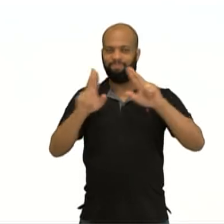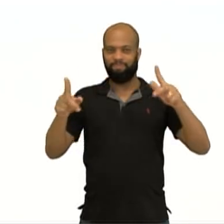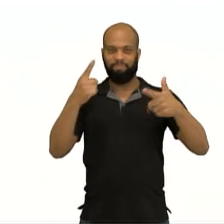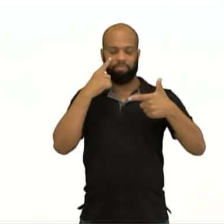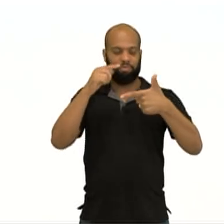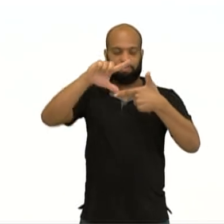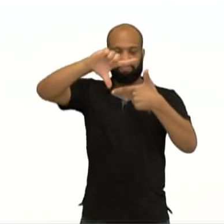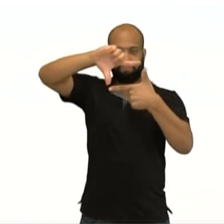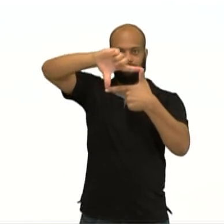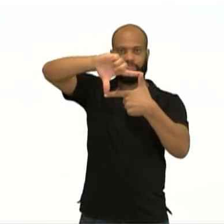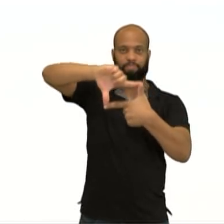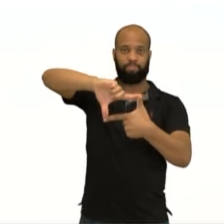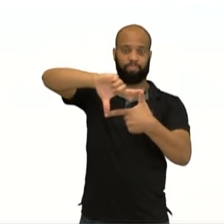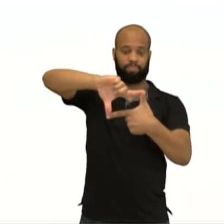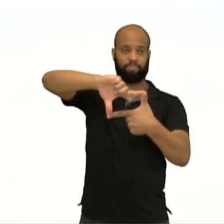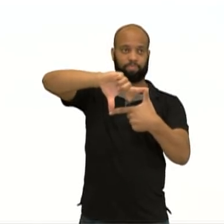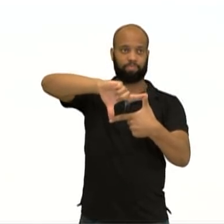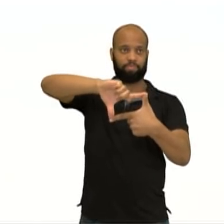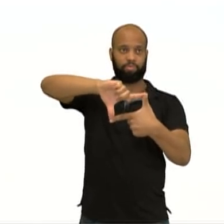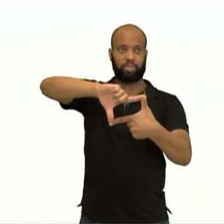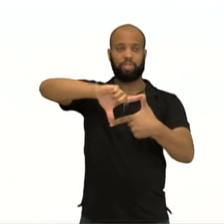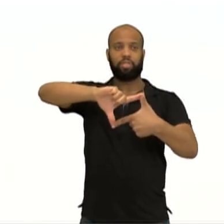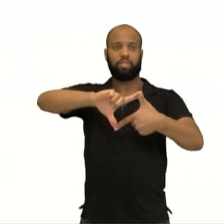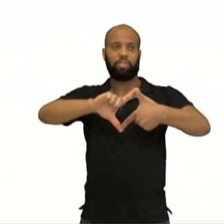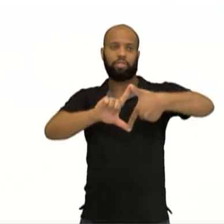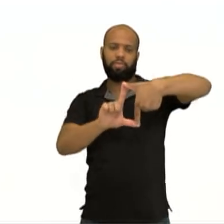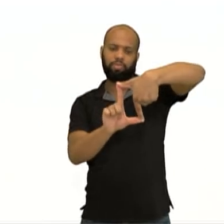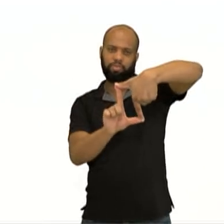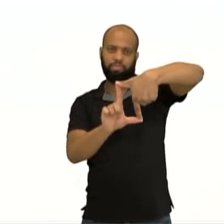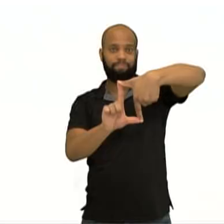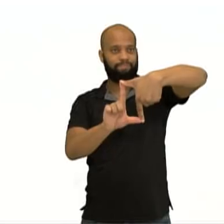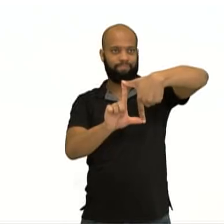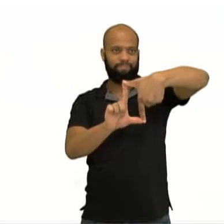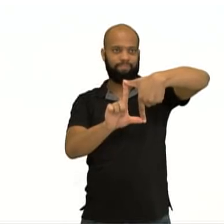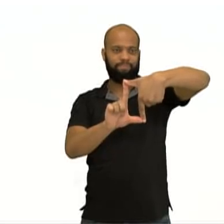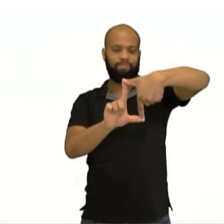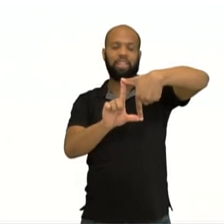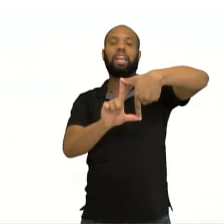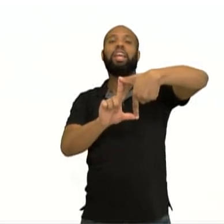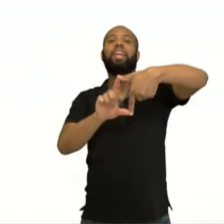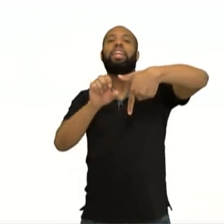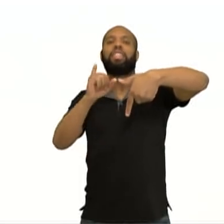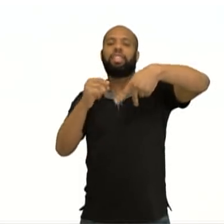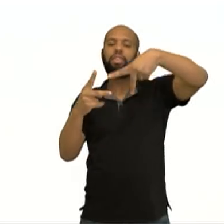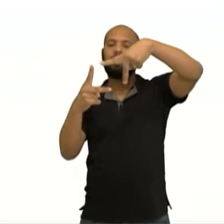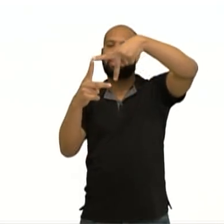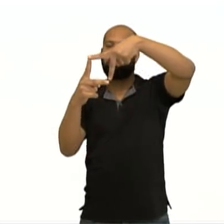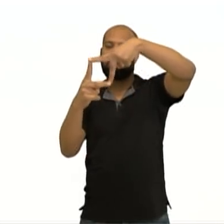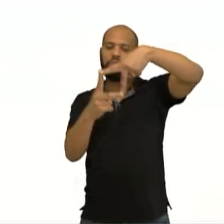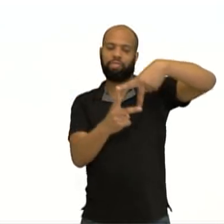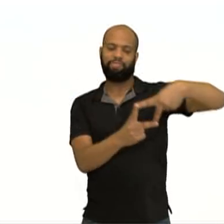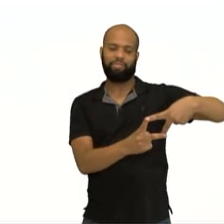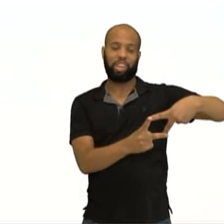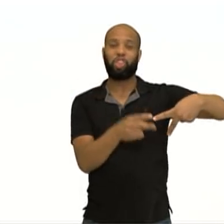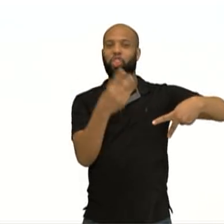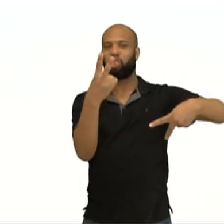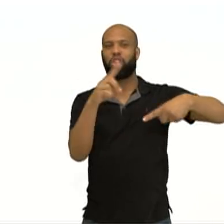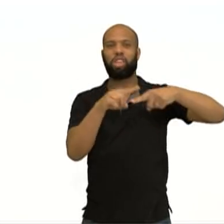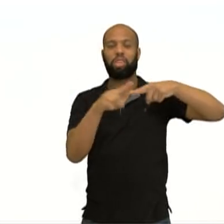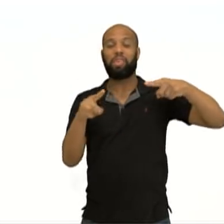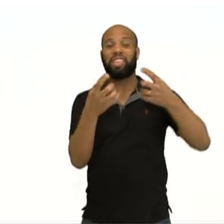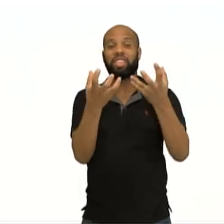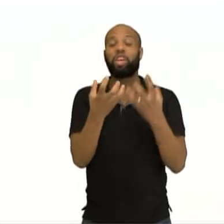ficam retângulos. Ah, mas se eu colocar na diagonal aqui, vai ficar 2 quadradinhos, mas não vai formar um único quadrado com